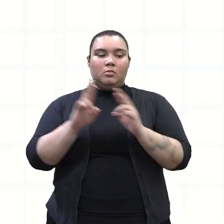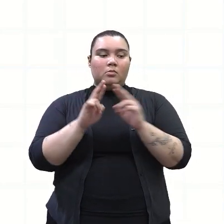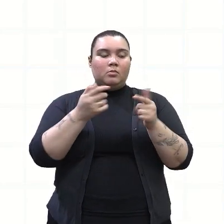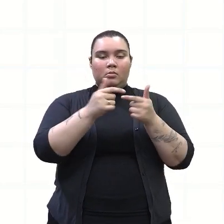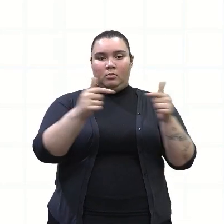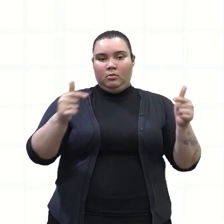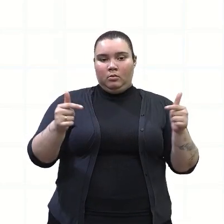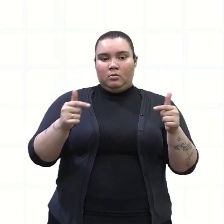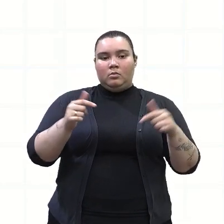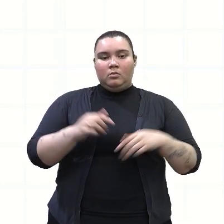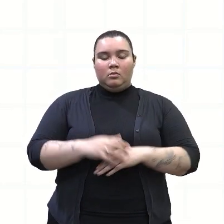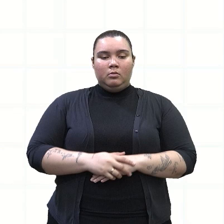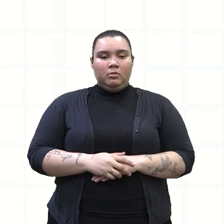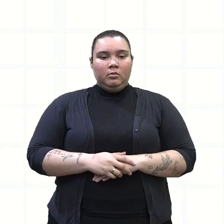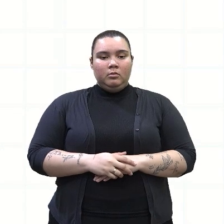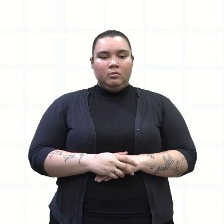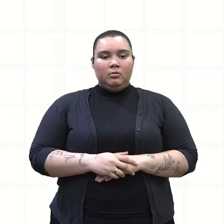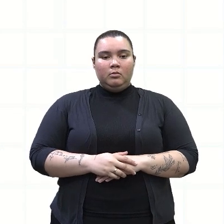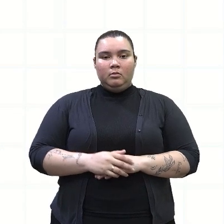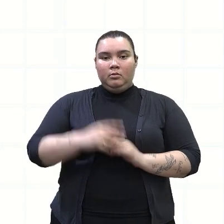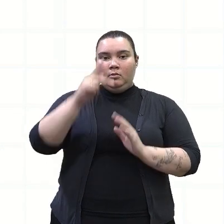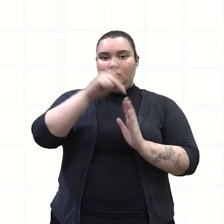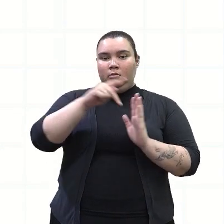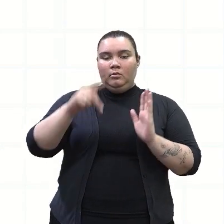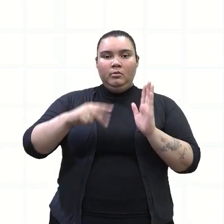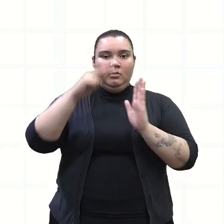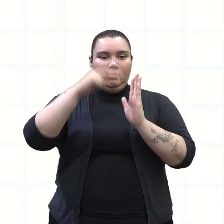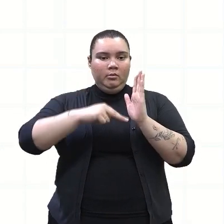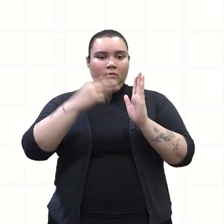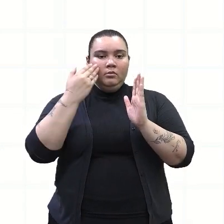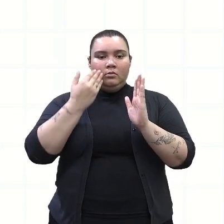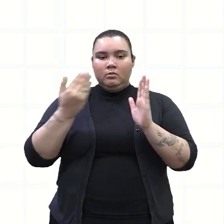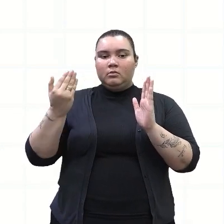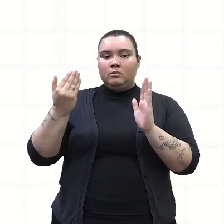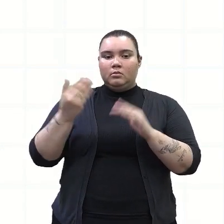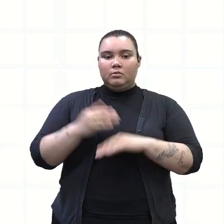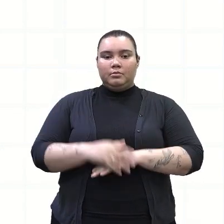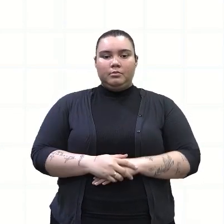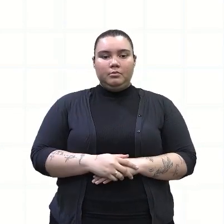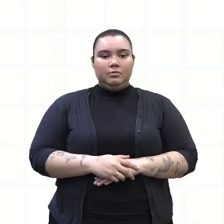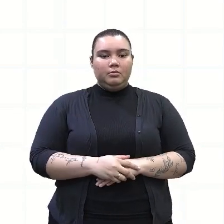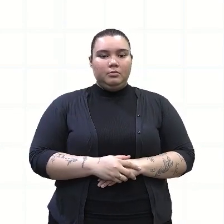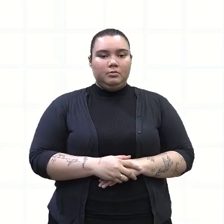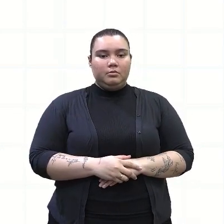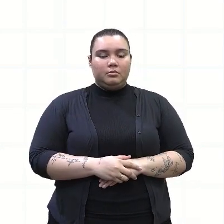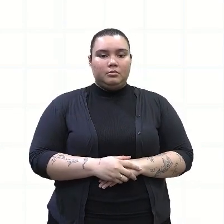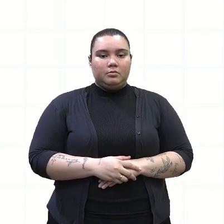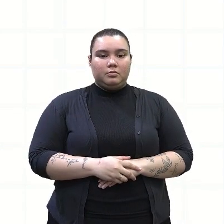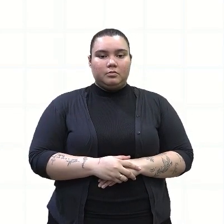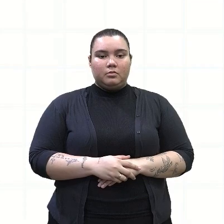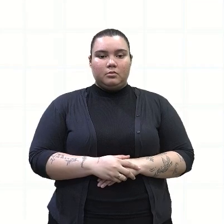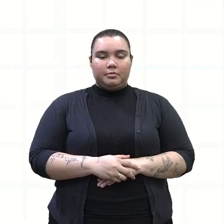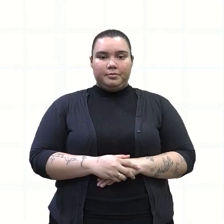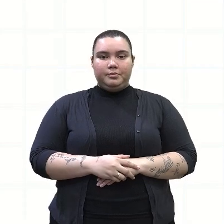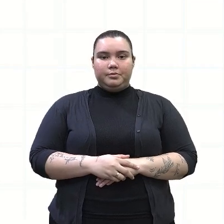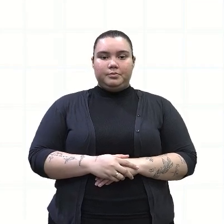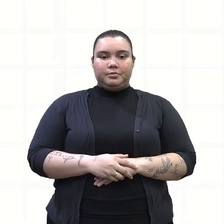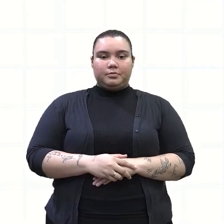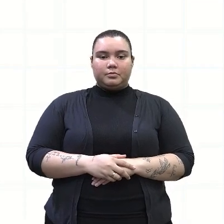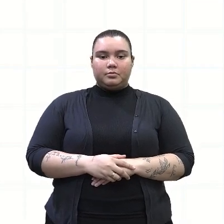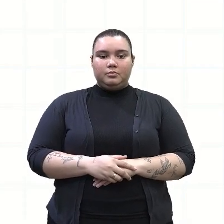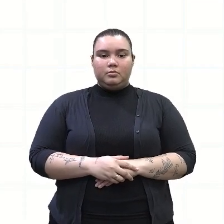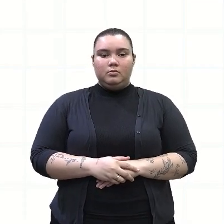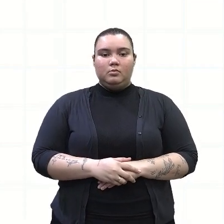demais. Então, aqui ele comenta aqui, ó, the average, que é a média, né? A média, the average height, que é a